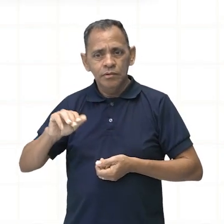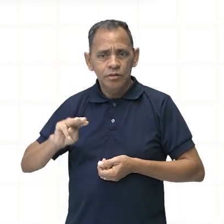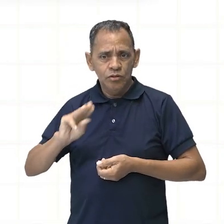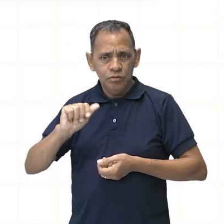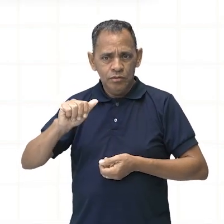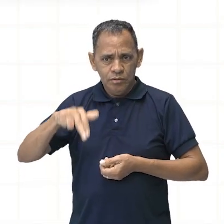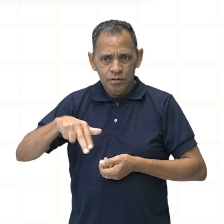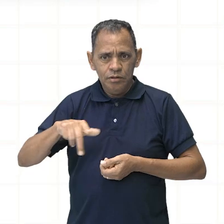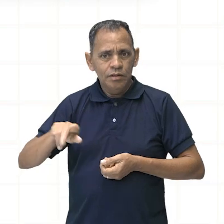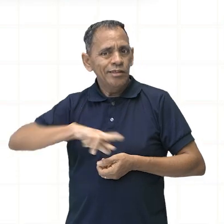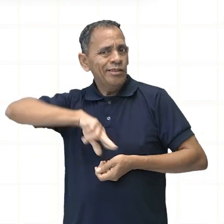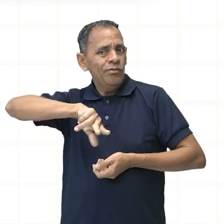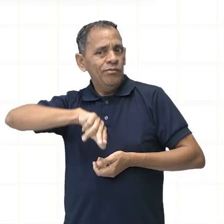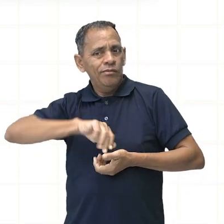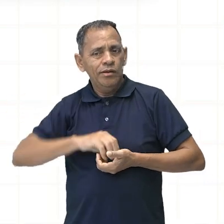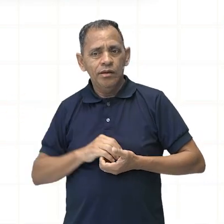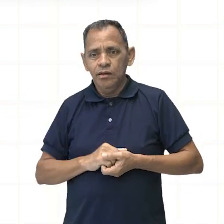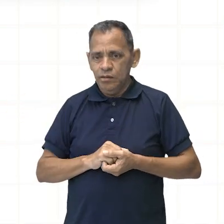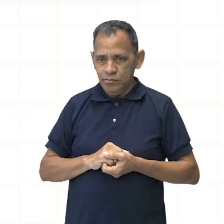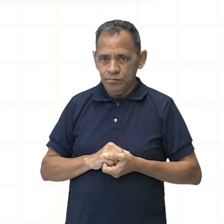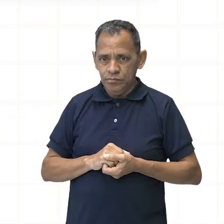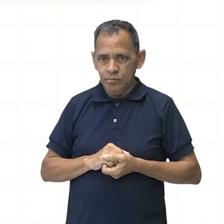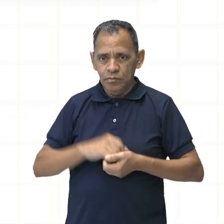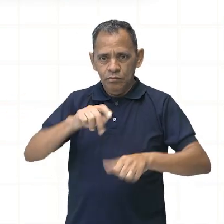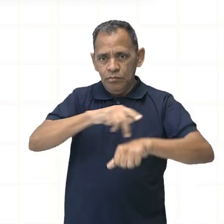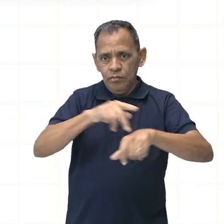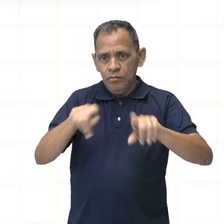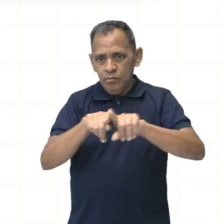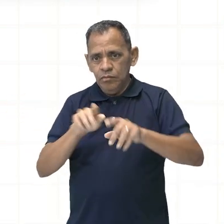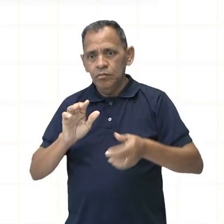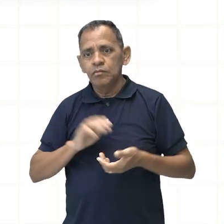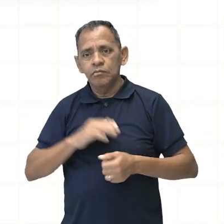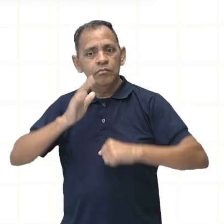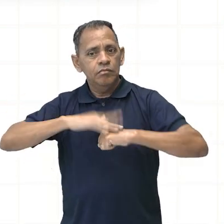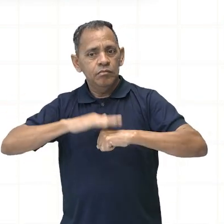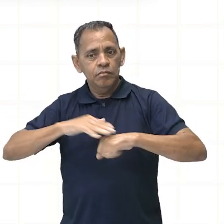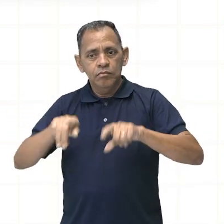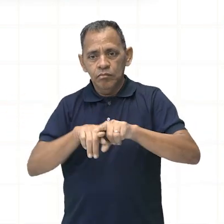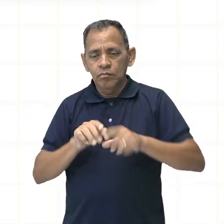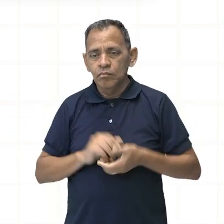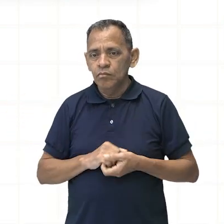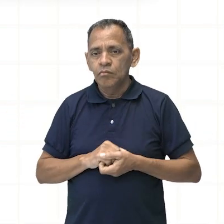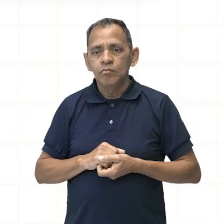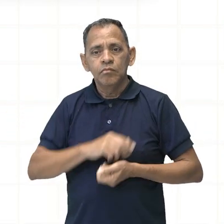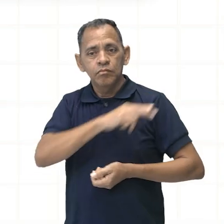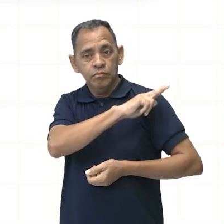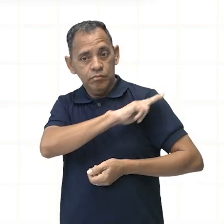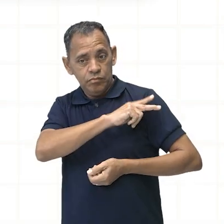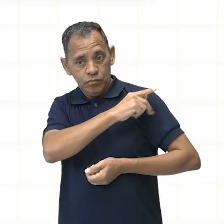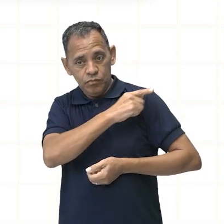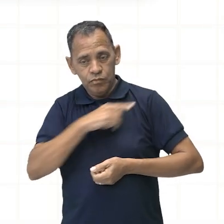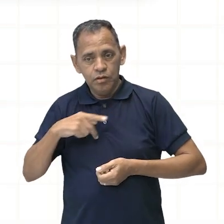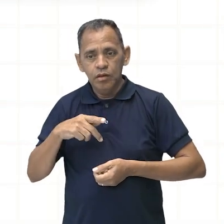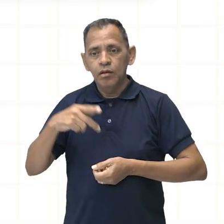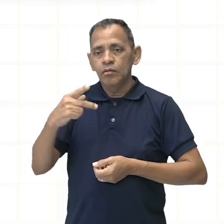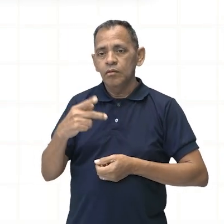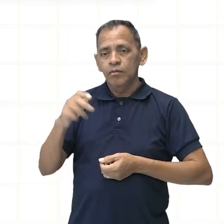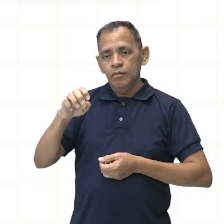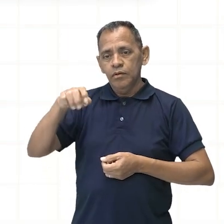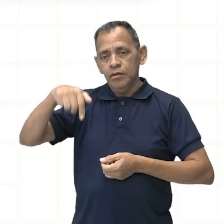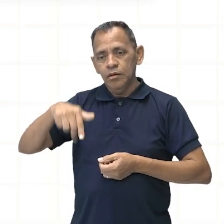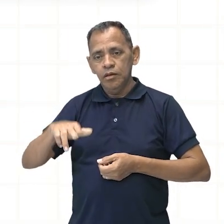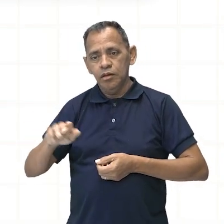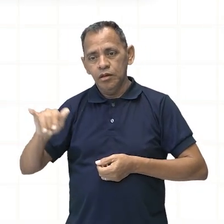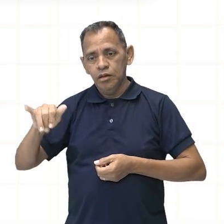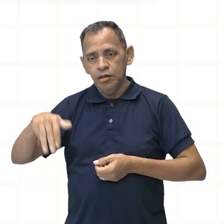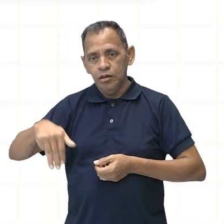né? Ela tem uma certa autonomia em relação ali ao governo de Pequim, em relação à China, certo? Bem, e o